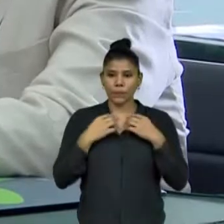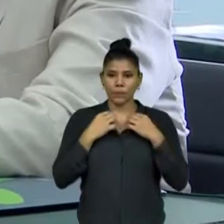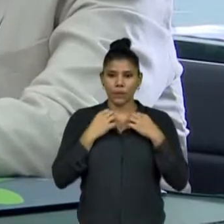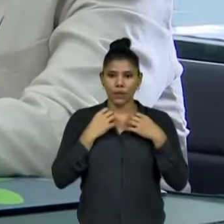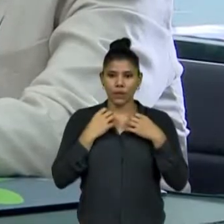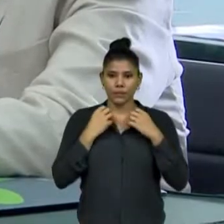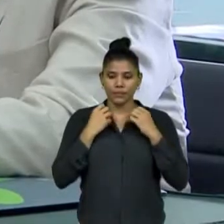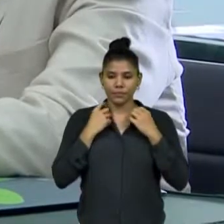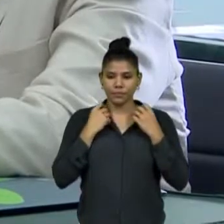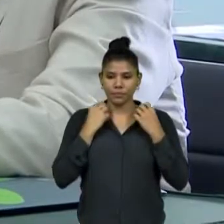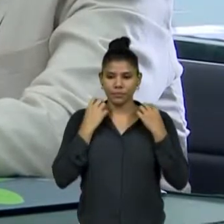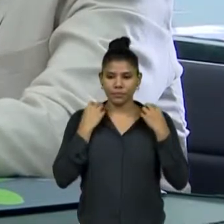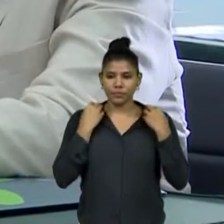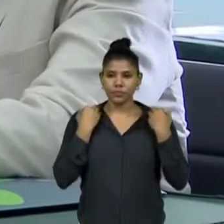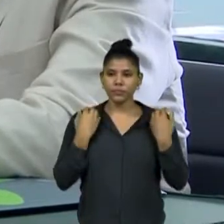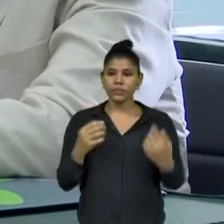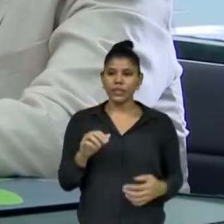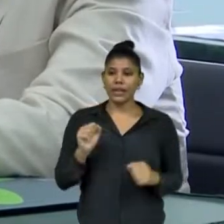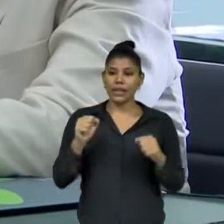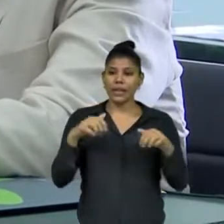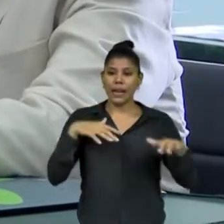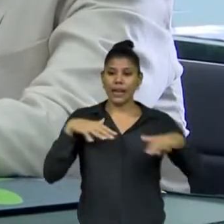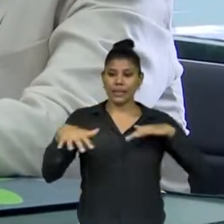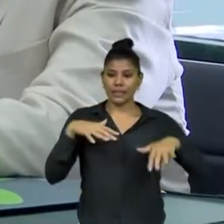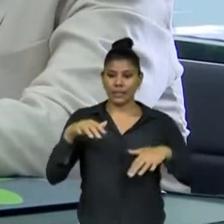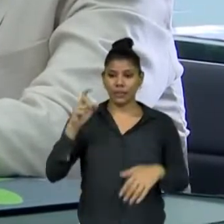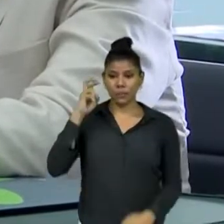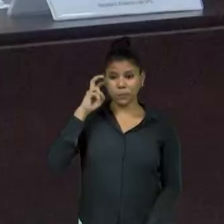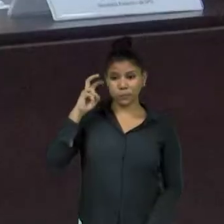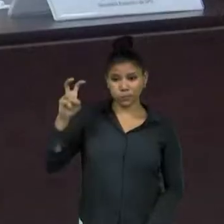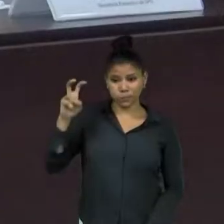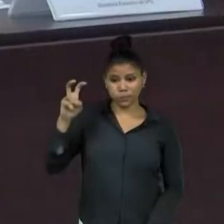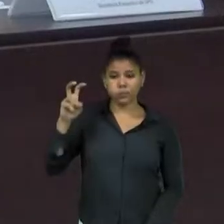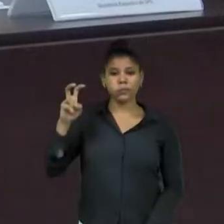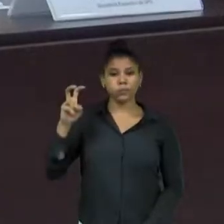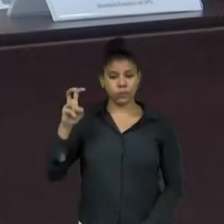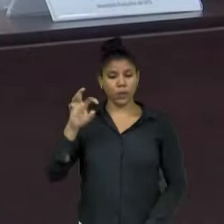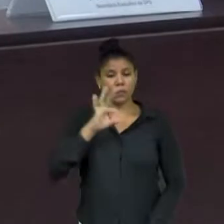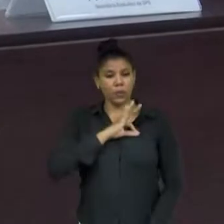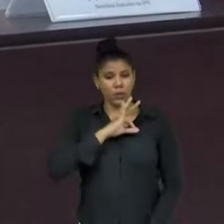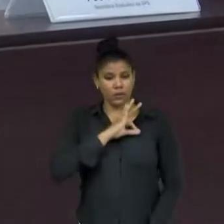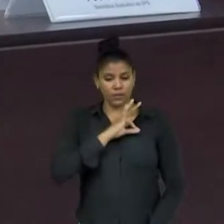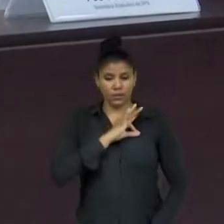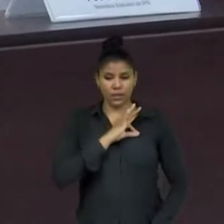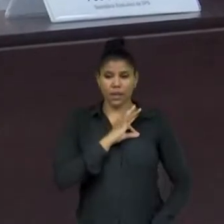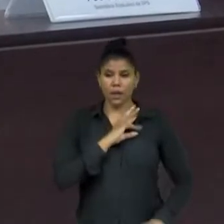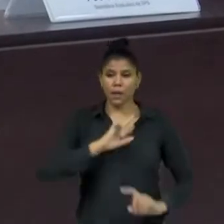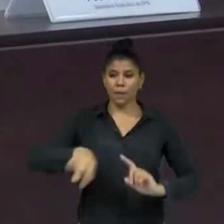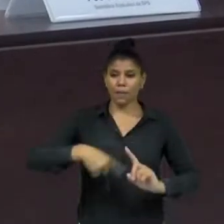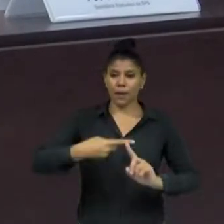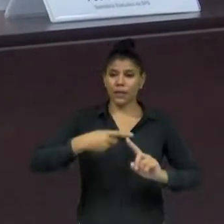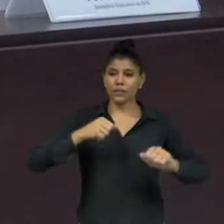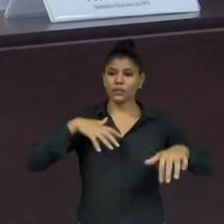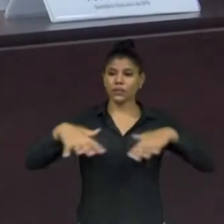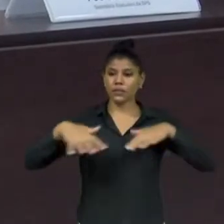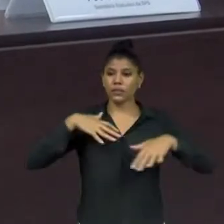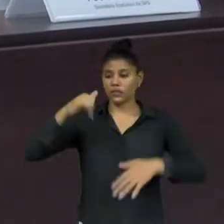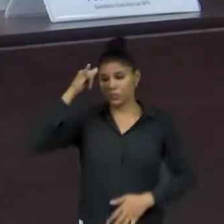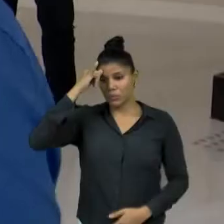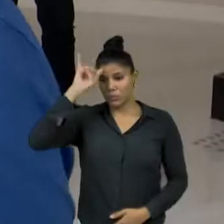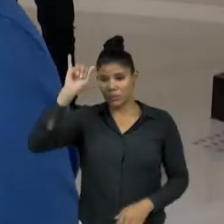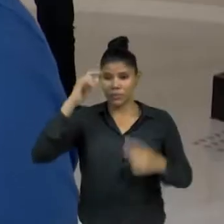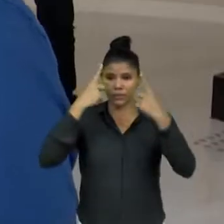ações de inteligência policial e segurança pública qualificada com iniciativas de prevenção de comportamentos